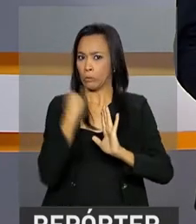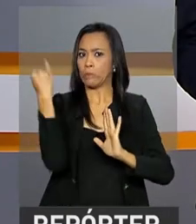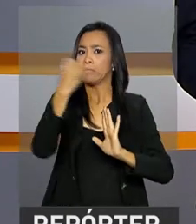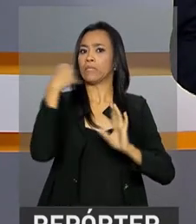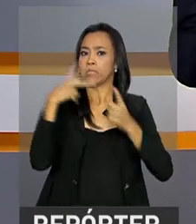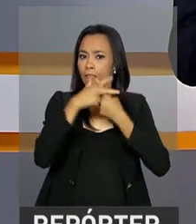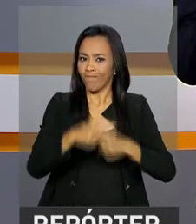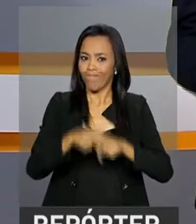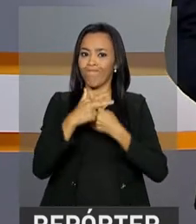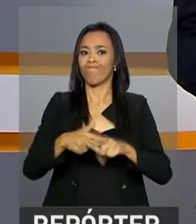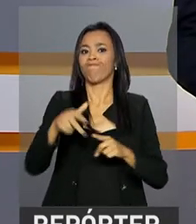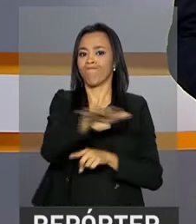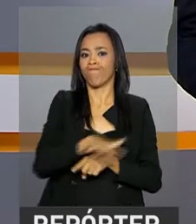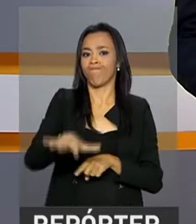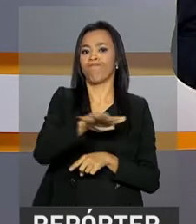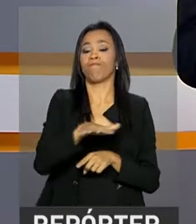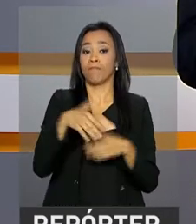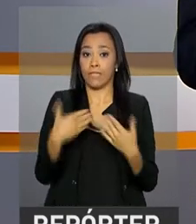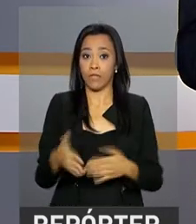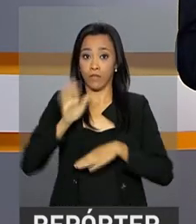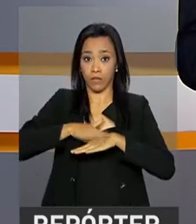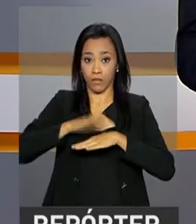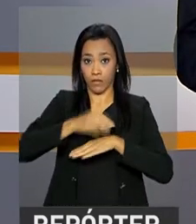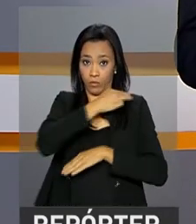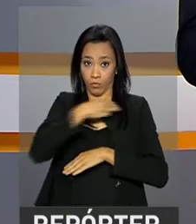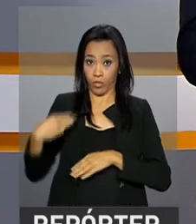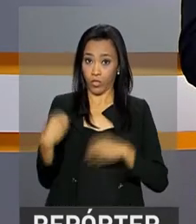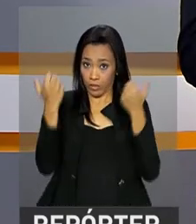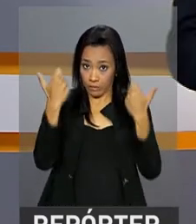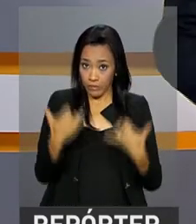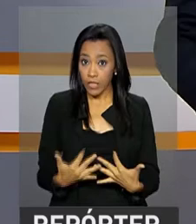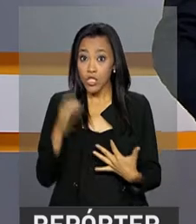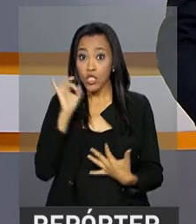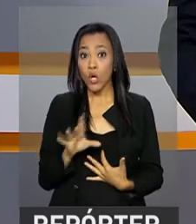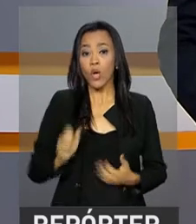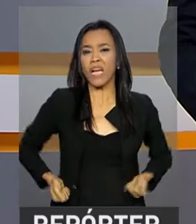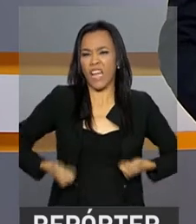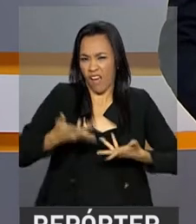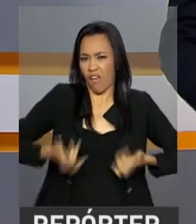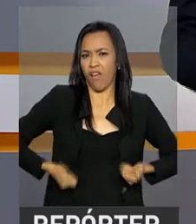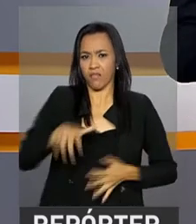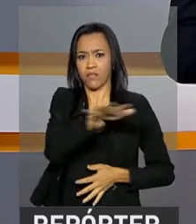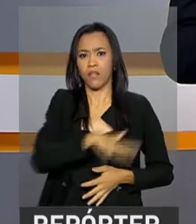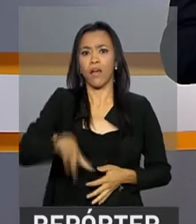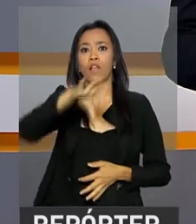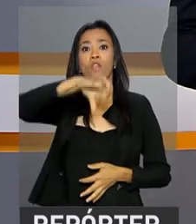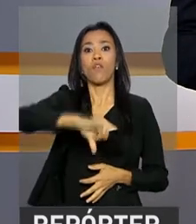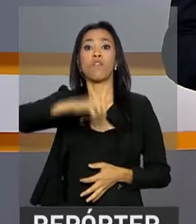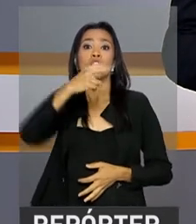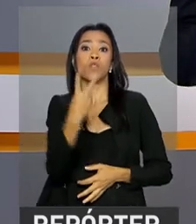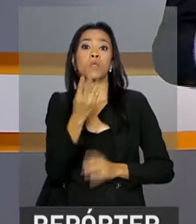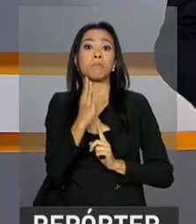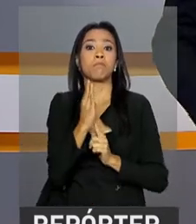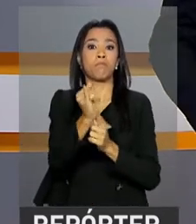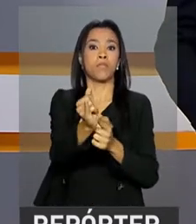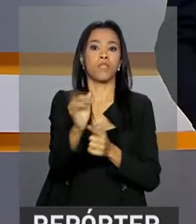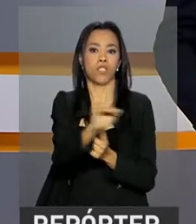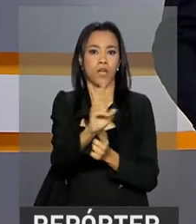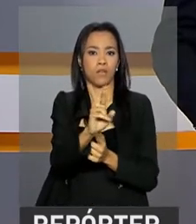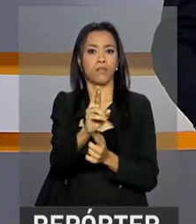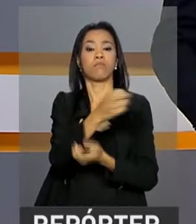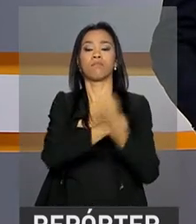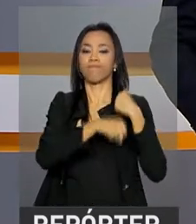setor segundo meirelles só os gastos da área foram de 92 bilhões de reais no ano